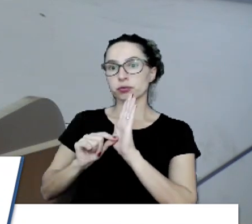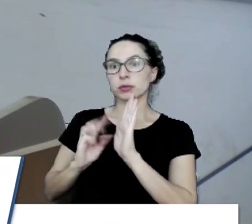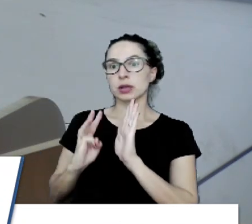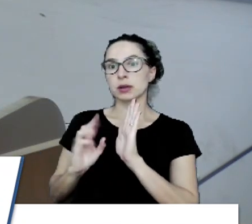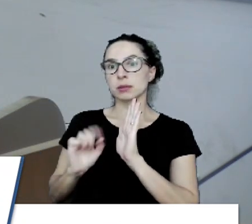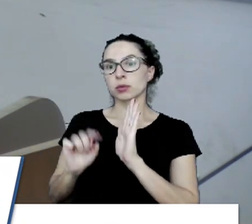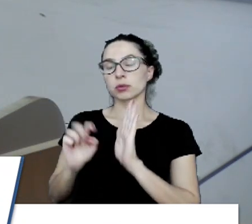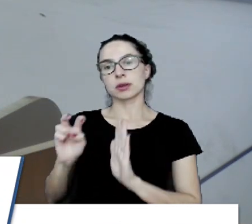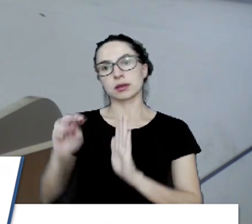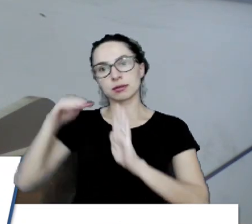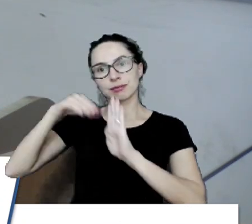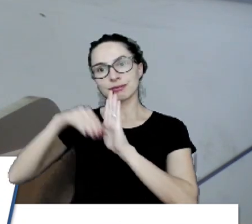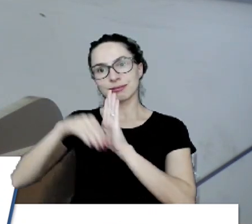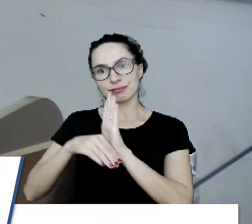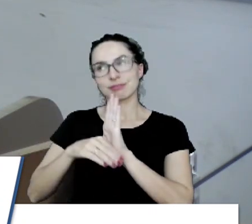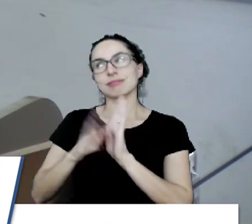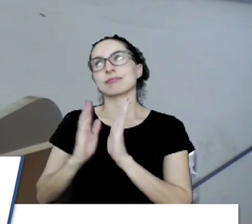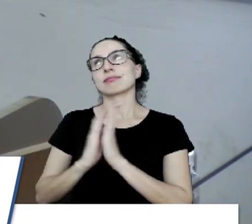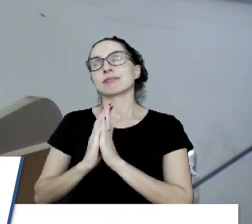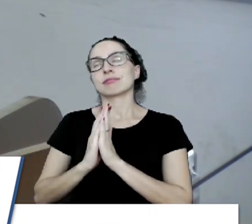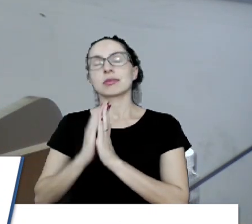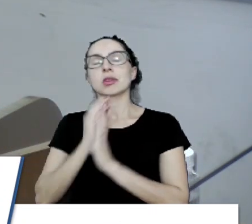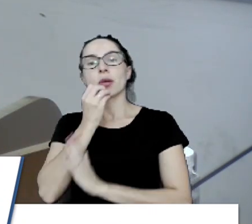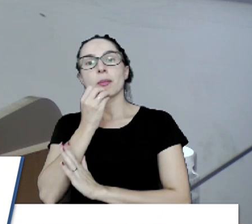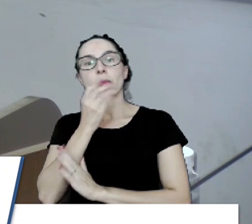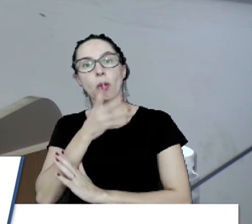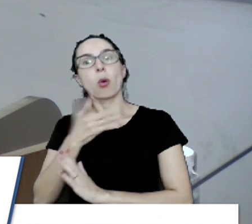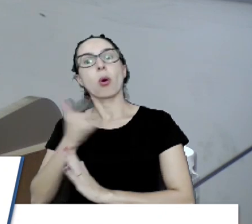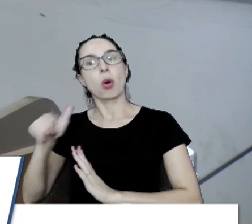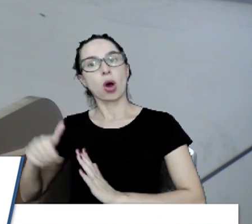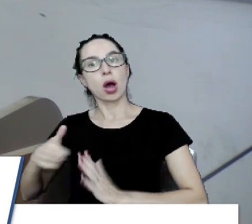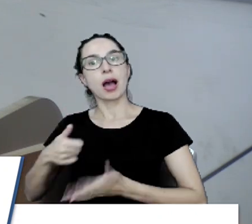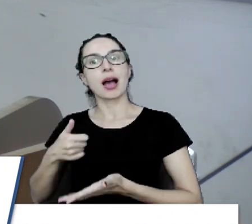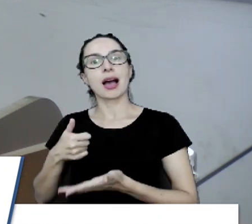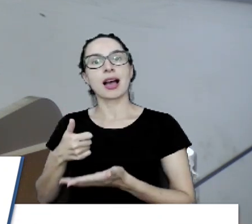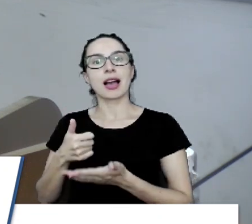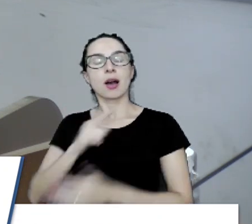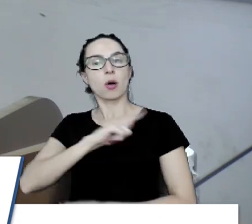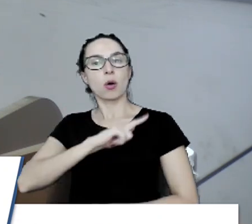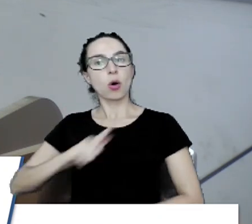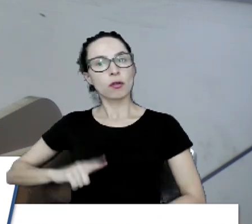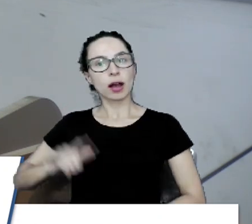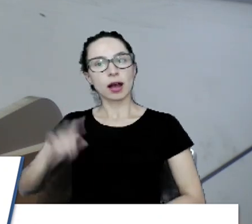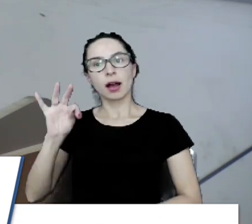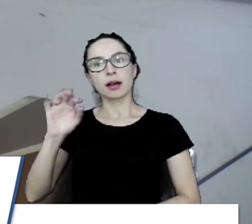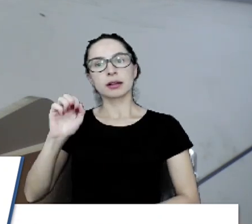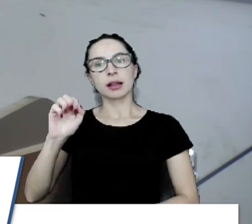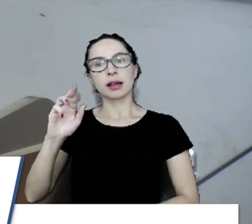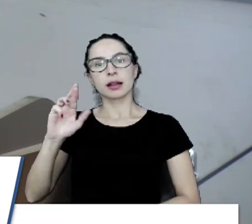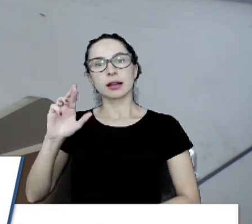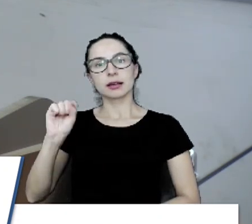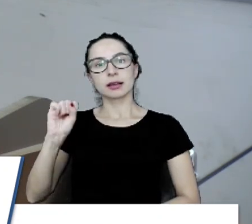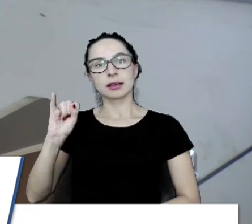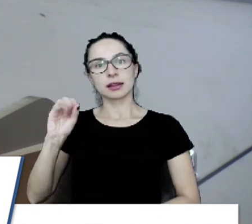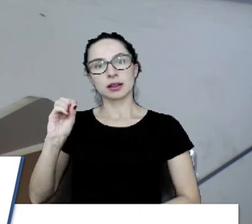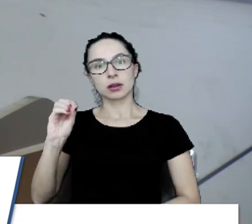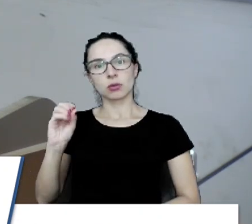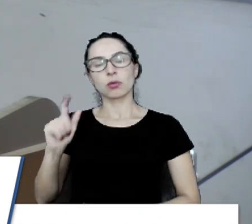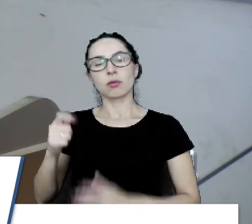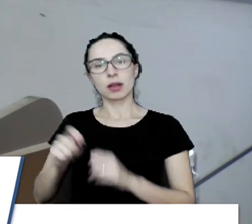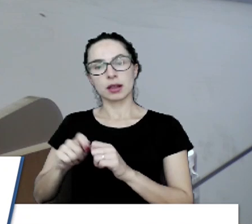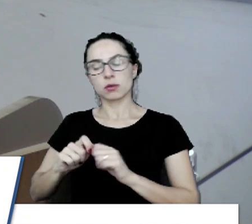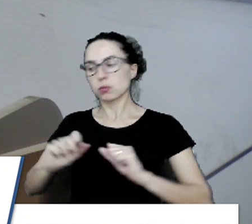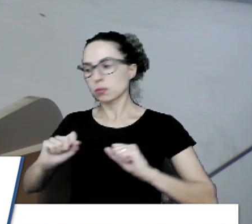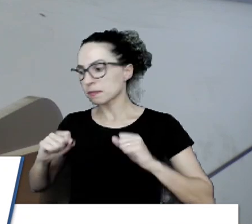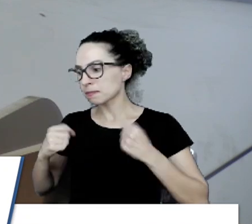Isso é parte do que o governador Tarcísio vem fazendo, usando todas as alavancas